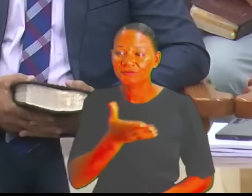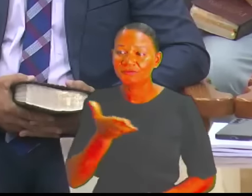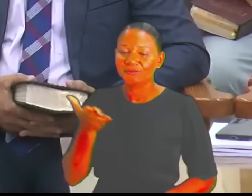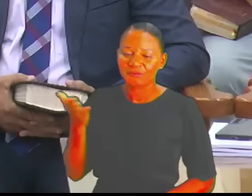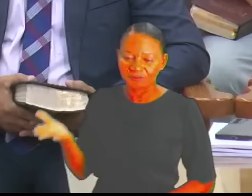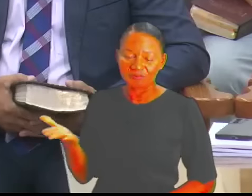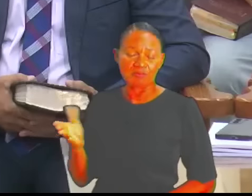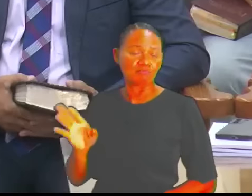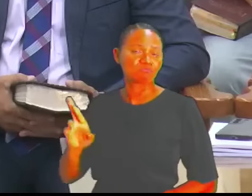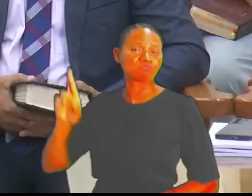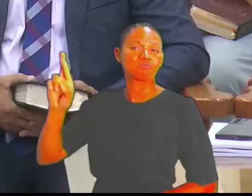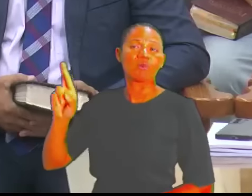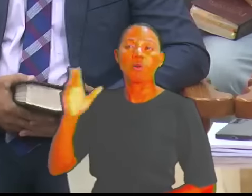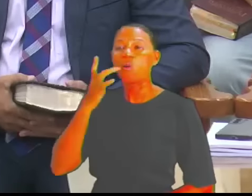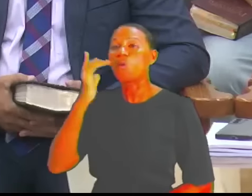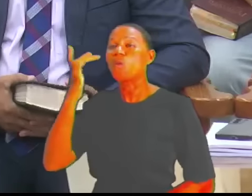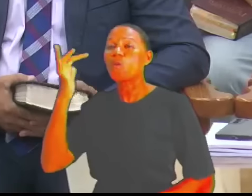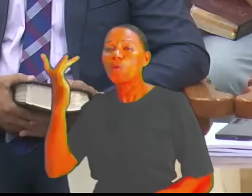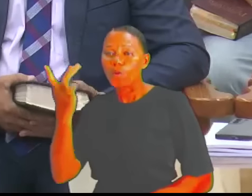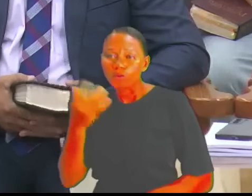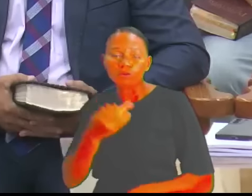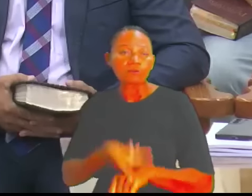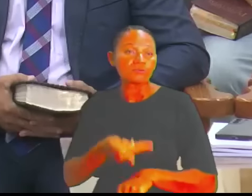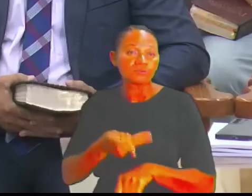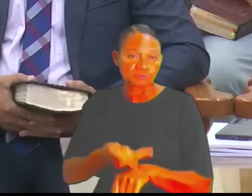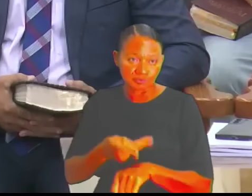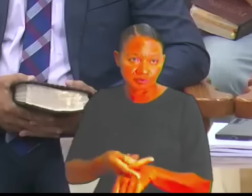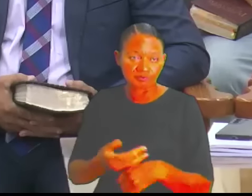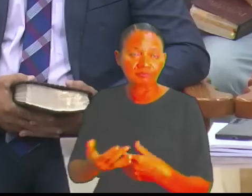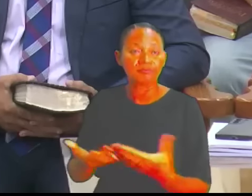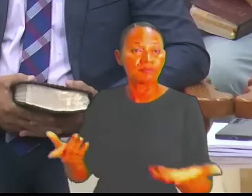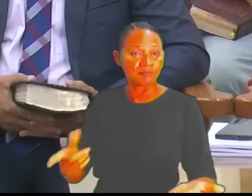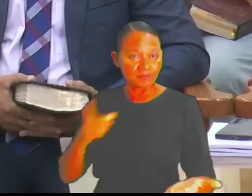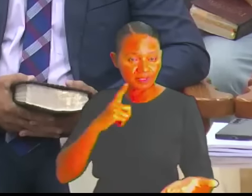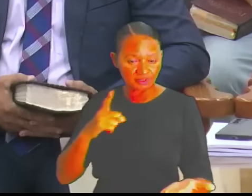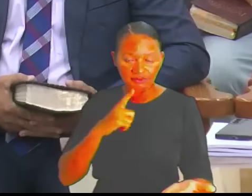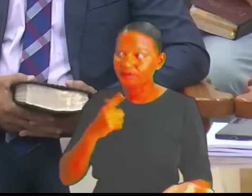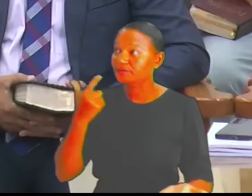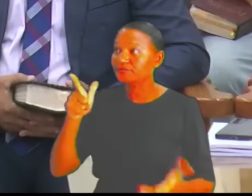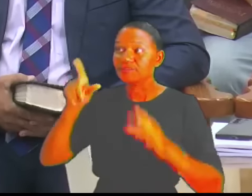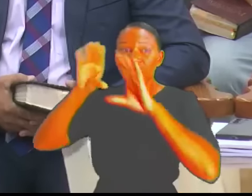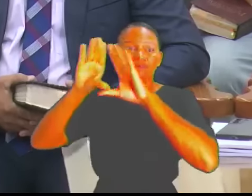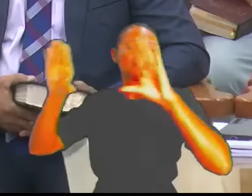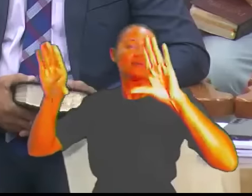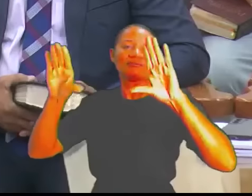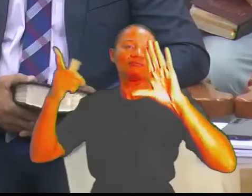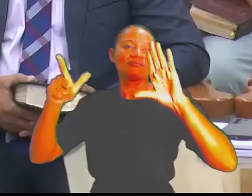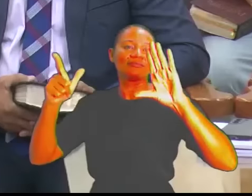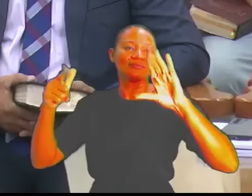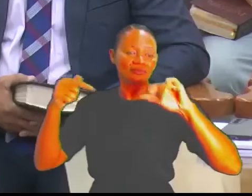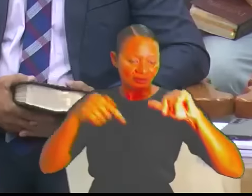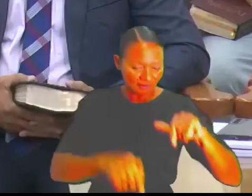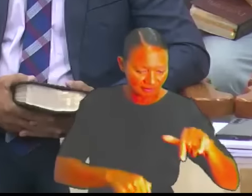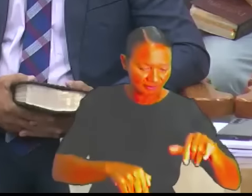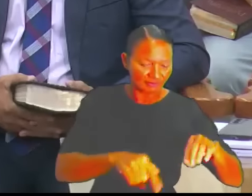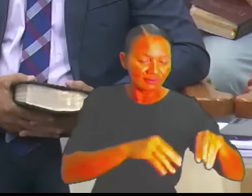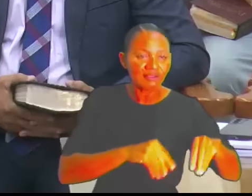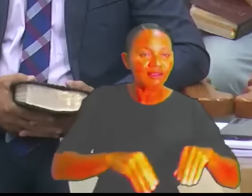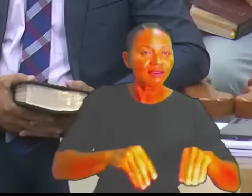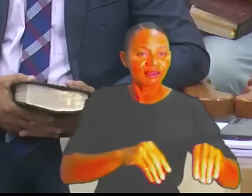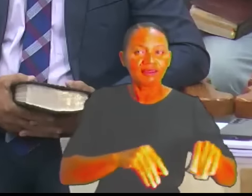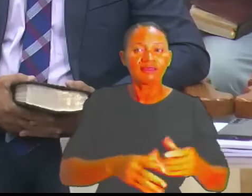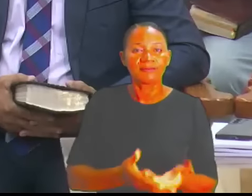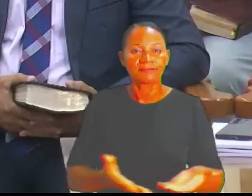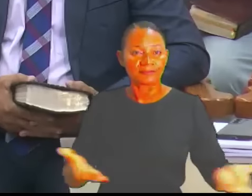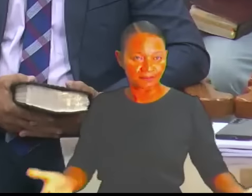da prata. Mas Deus é espírito. Ele pega o ouro e a prata que está onde? Não está no céu, está na terra. E canaliza na mão dos servos,